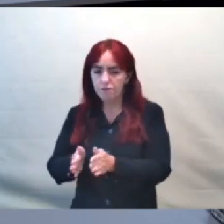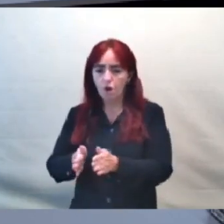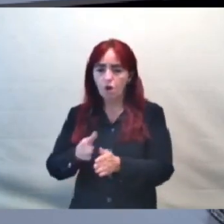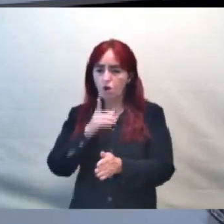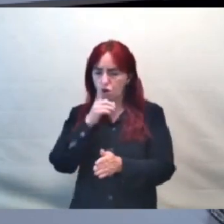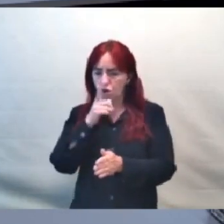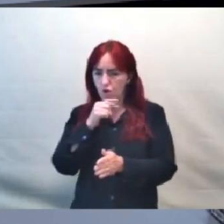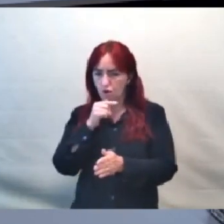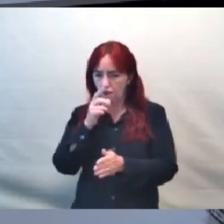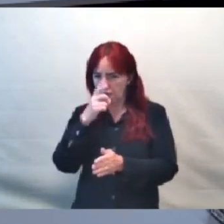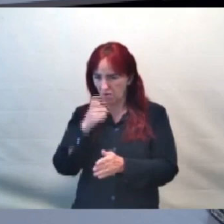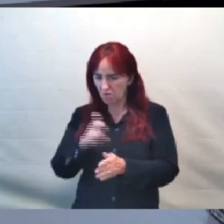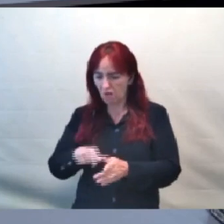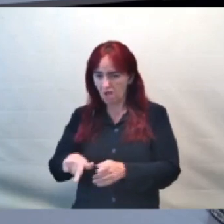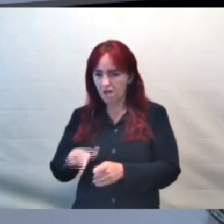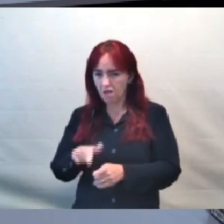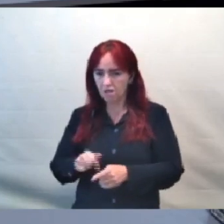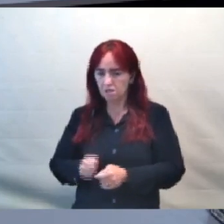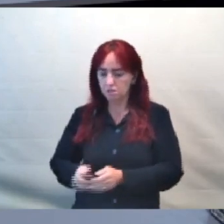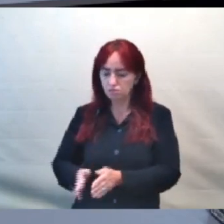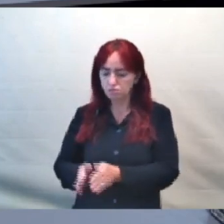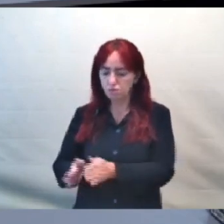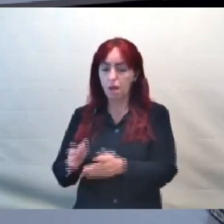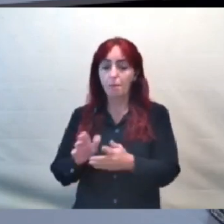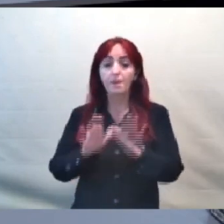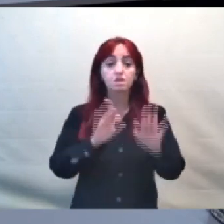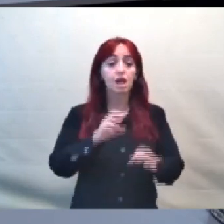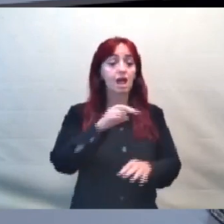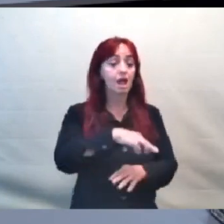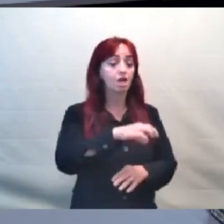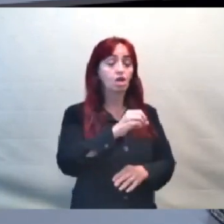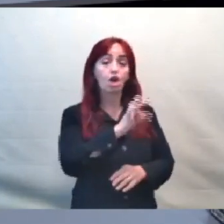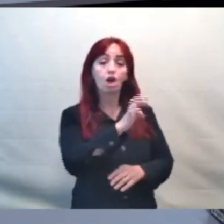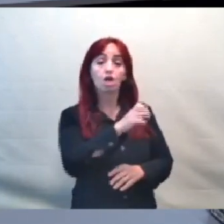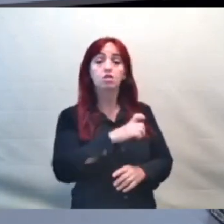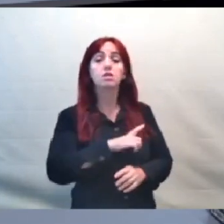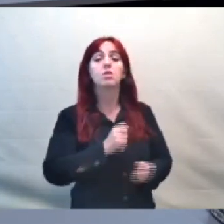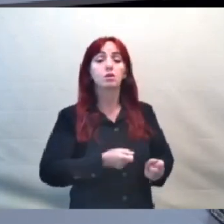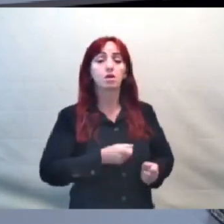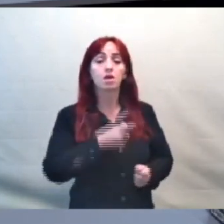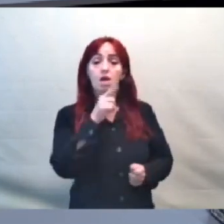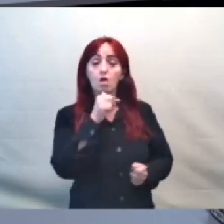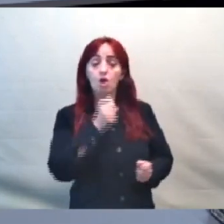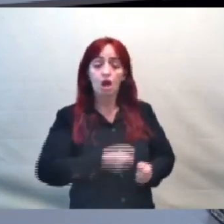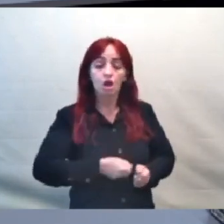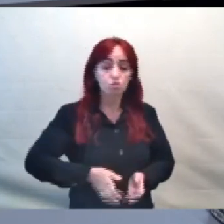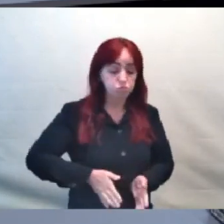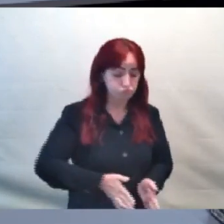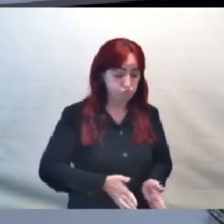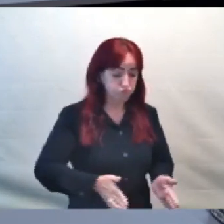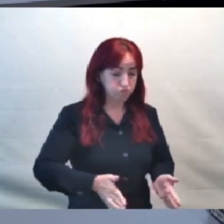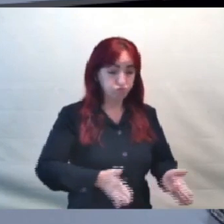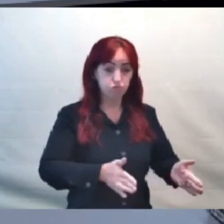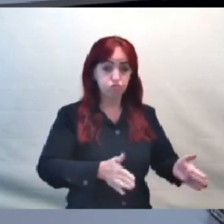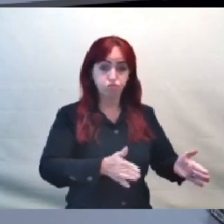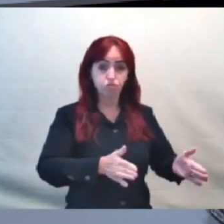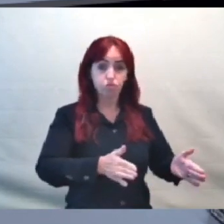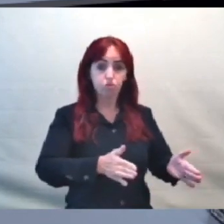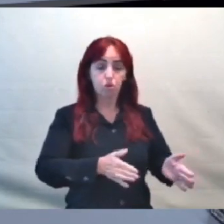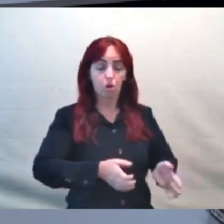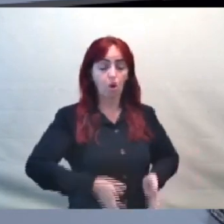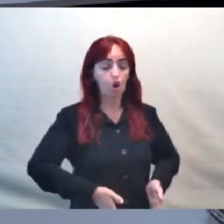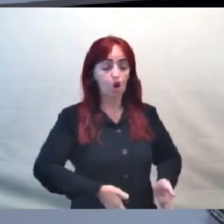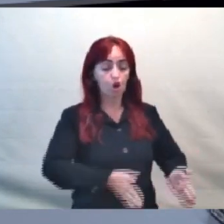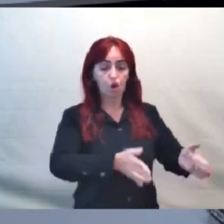Já na região norte, é uma amplitude maior. E, com essa retração que tivemos num período licitatório